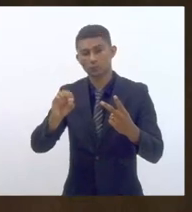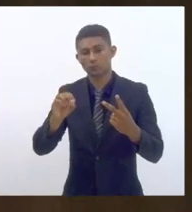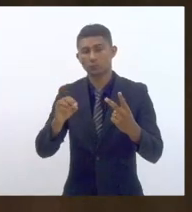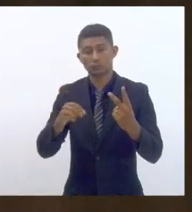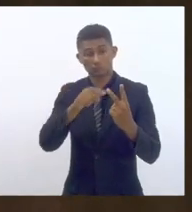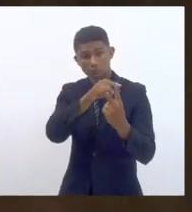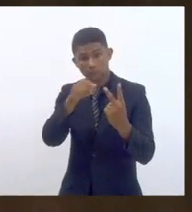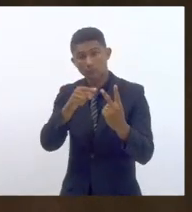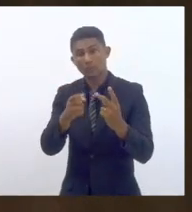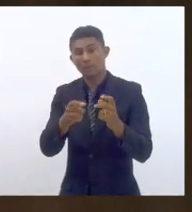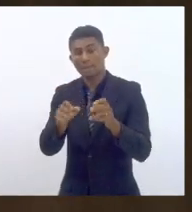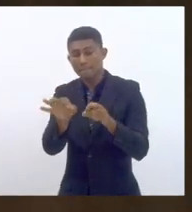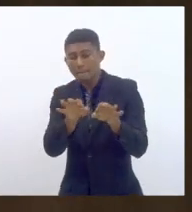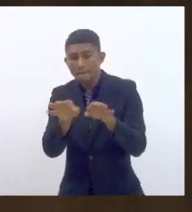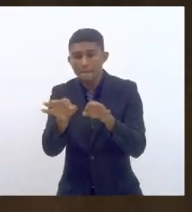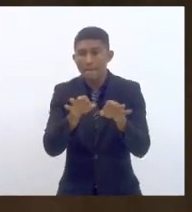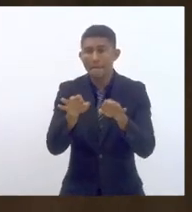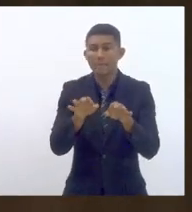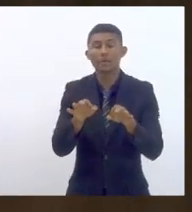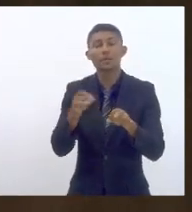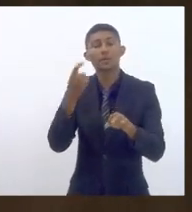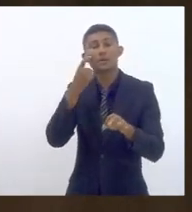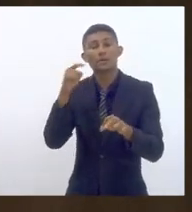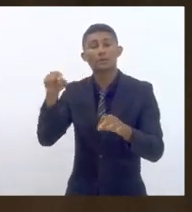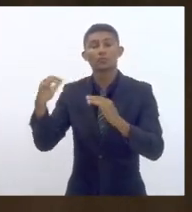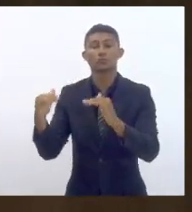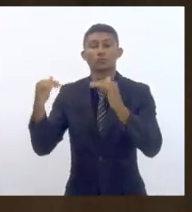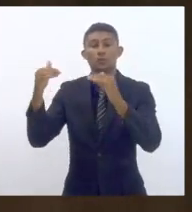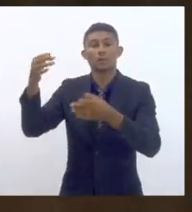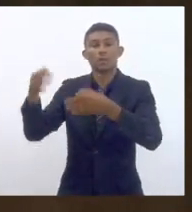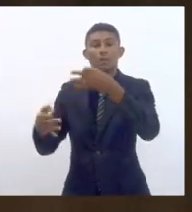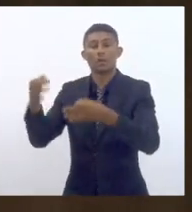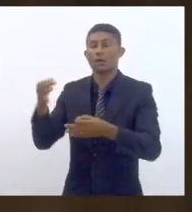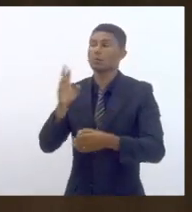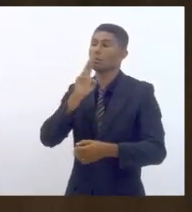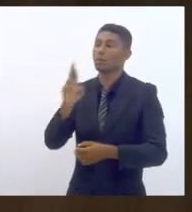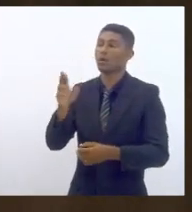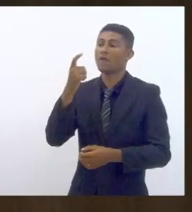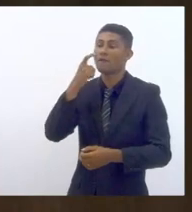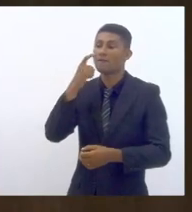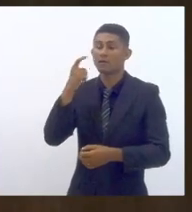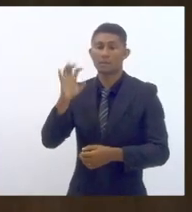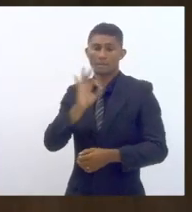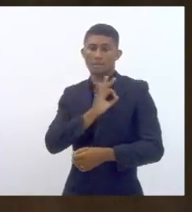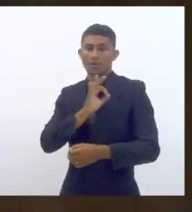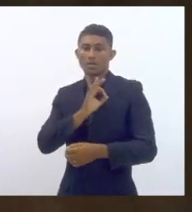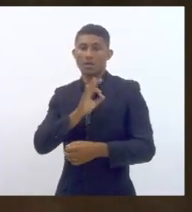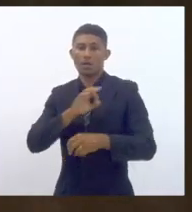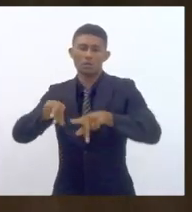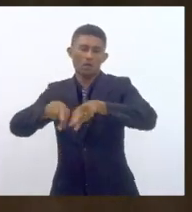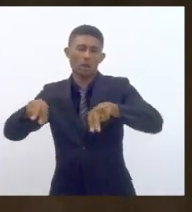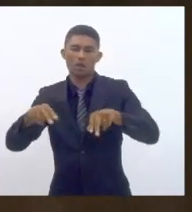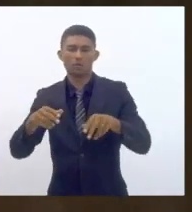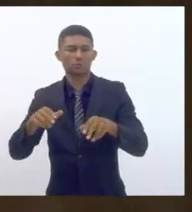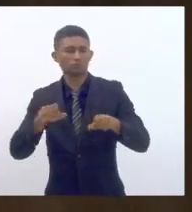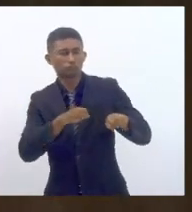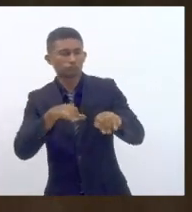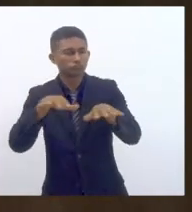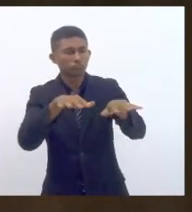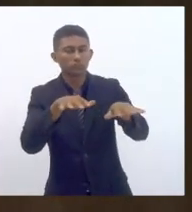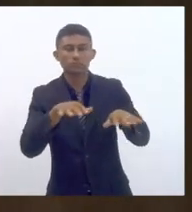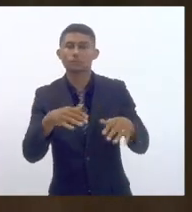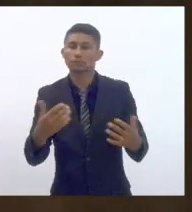uma resposta para o STF em relação às operações policiais. OAB, Defensoria Pública